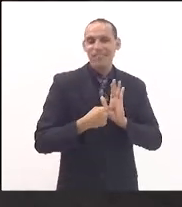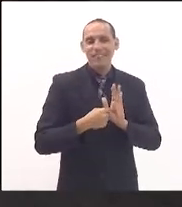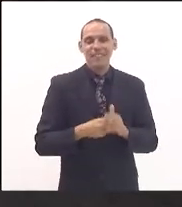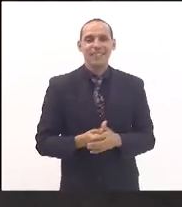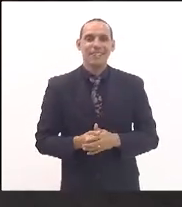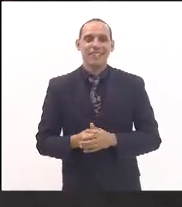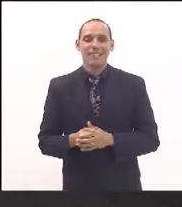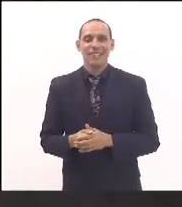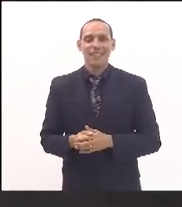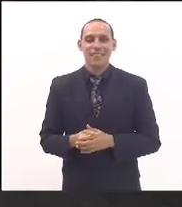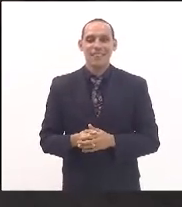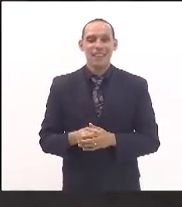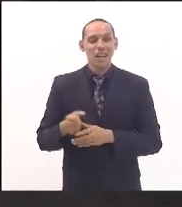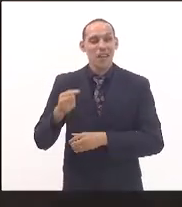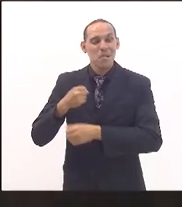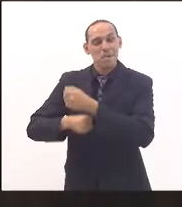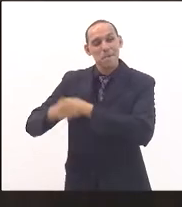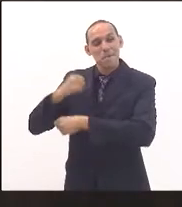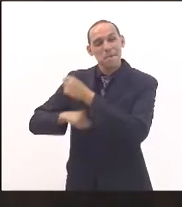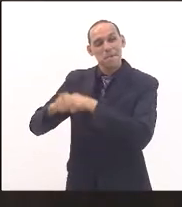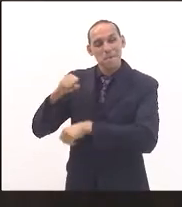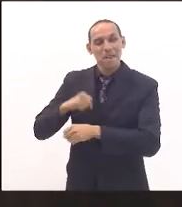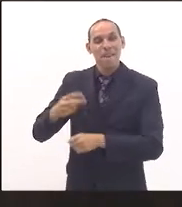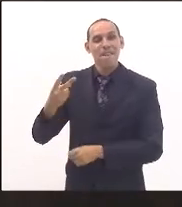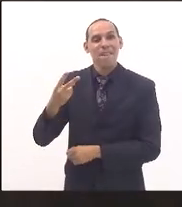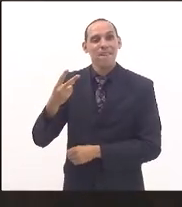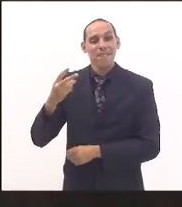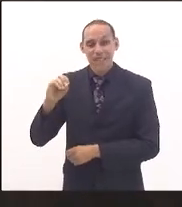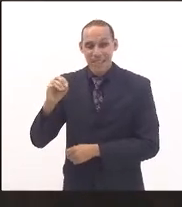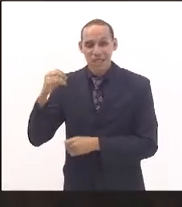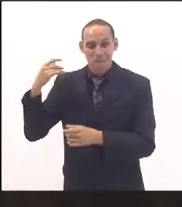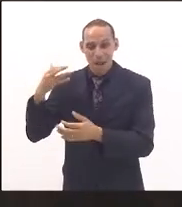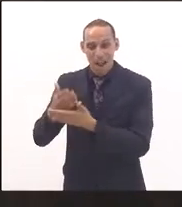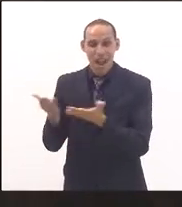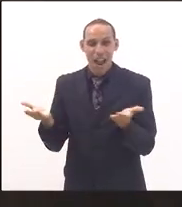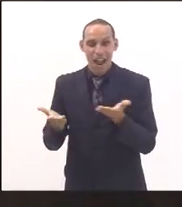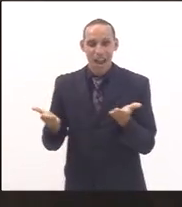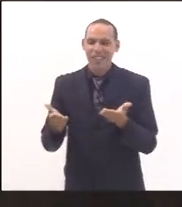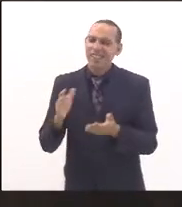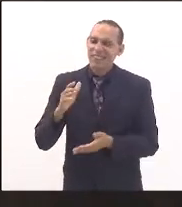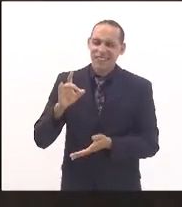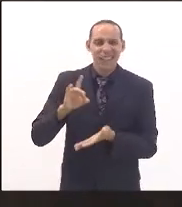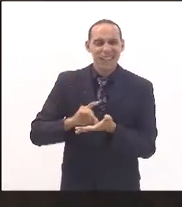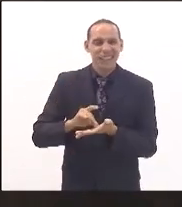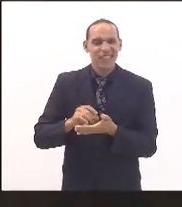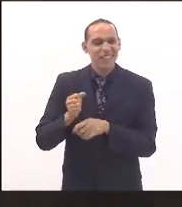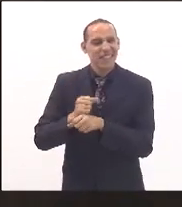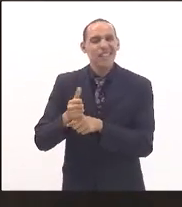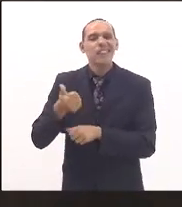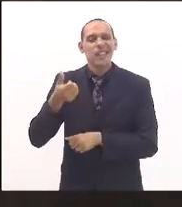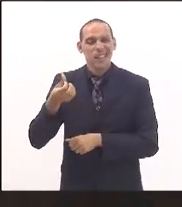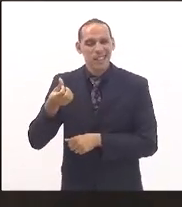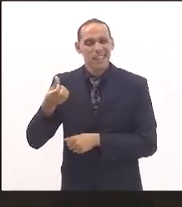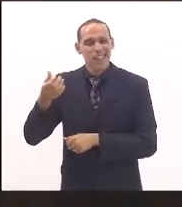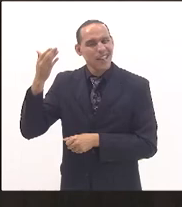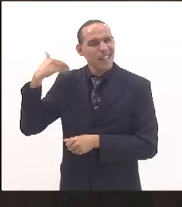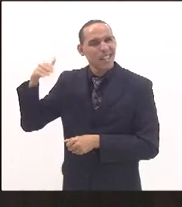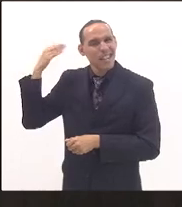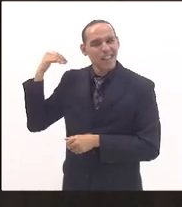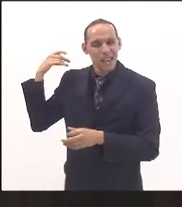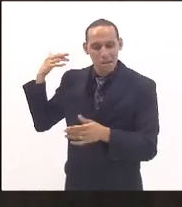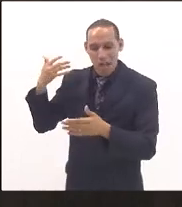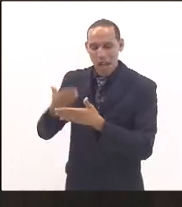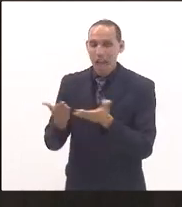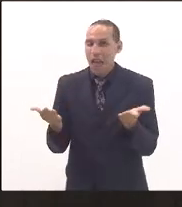quando há quase duas décadas Isto é 16 anos atrás escolheu